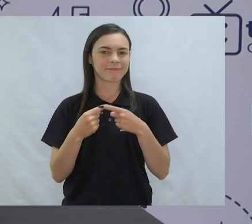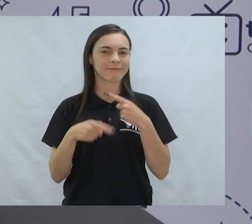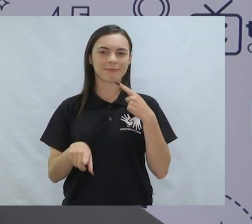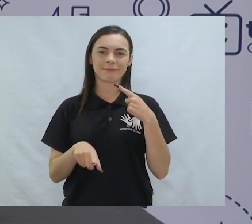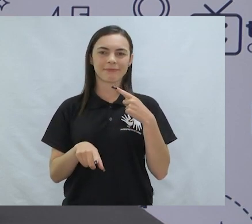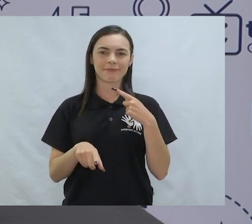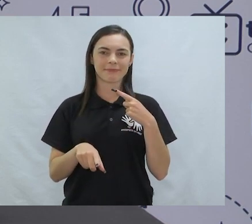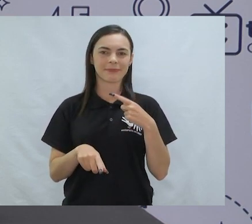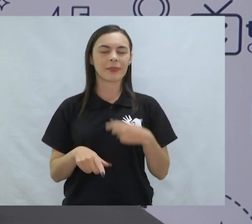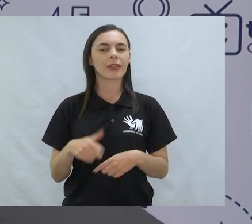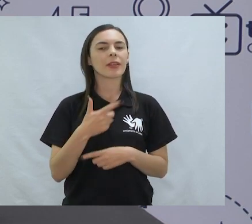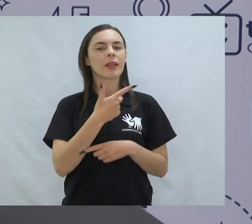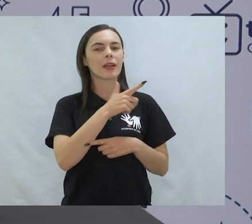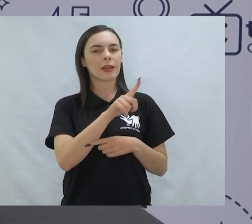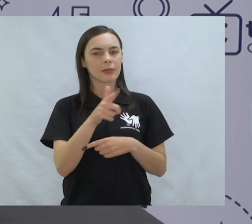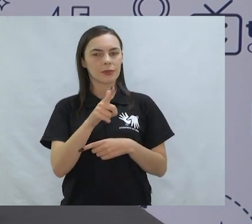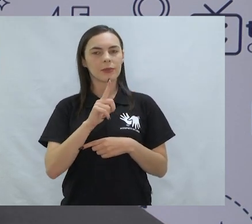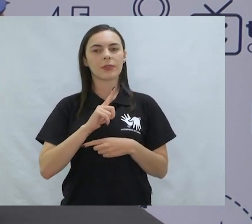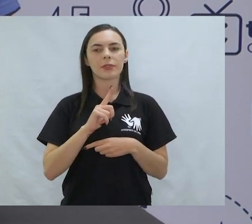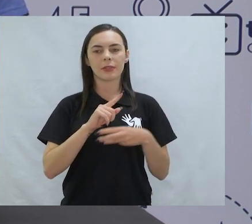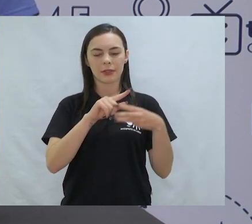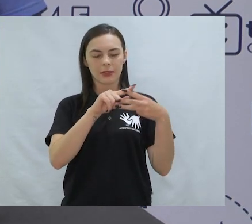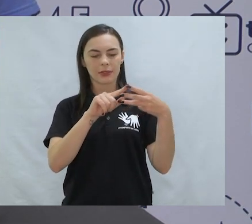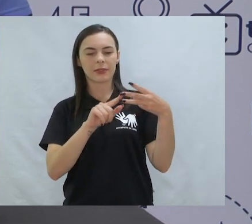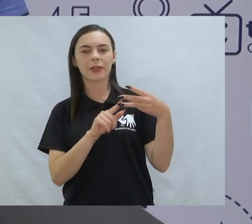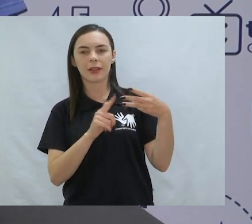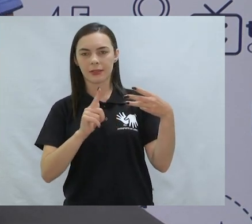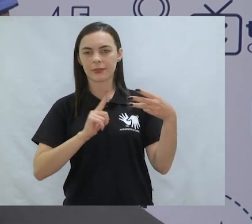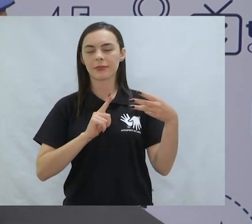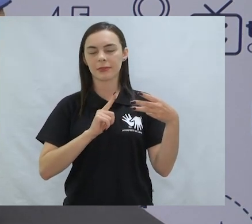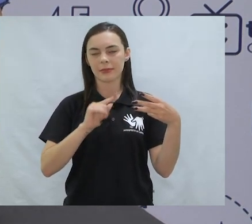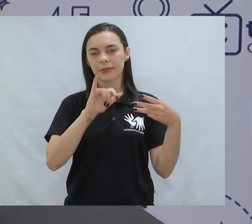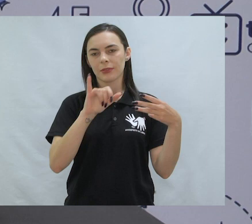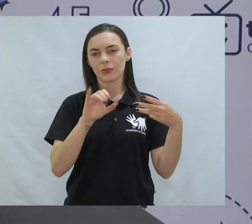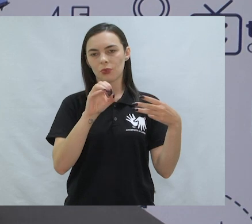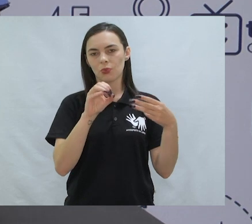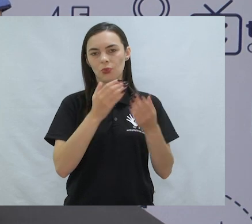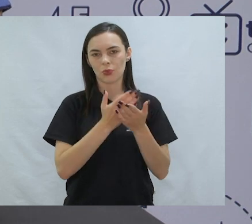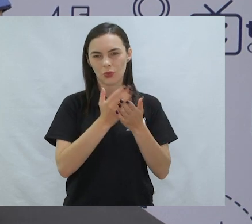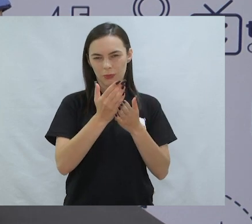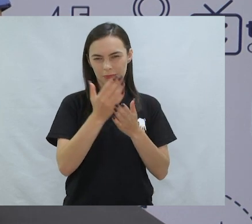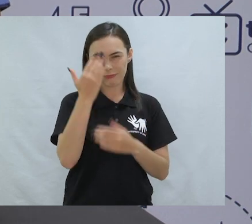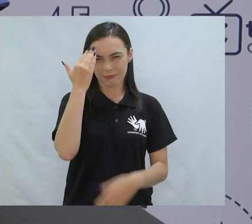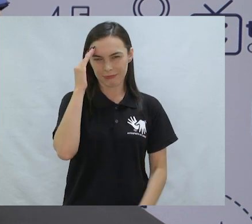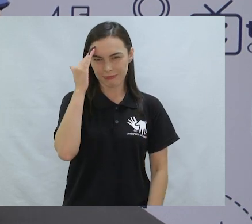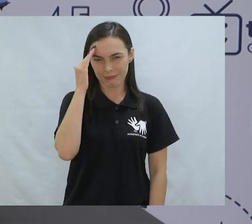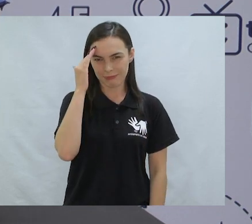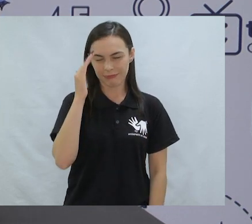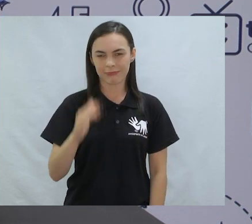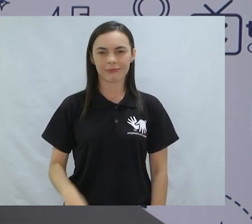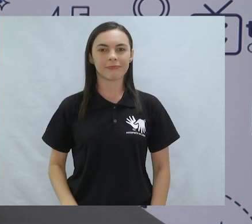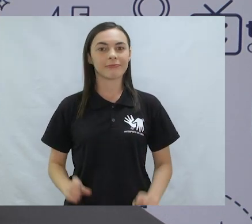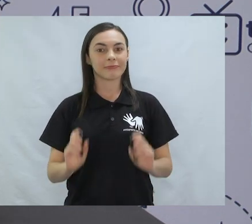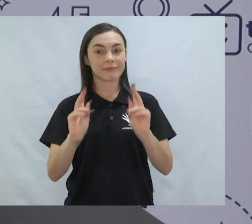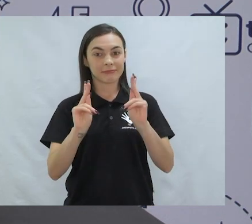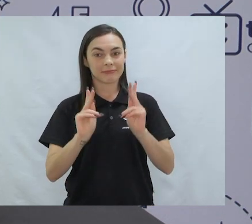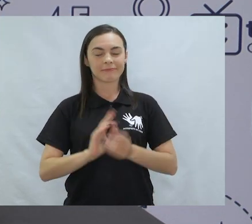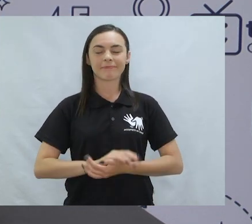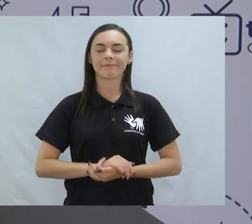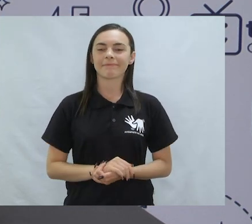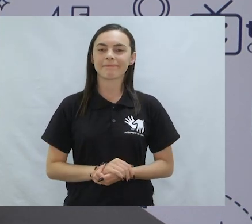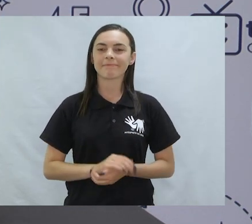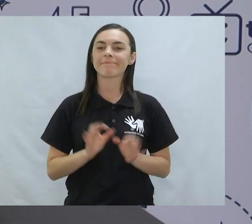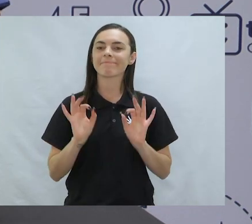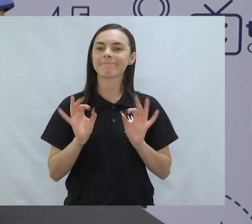jo. Por isso, as outras três palavras começam com jo. Deu para entender, pessoal?